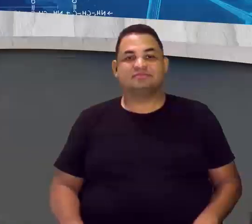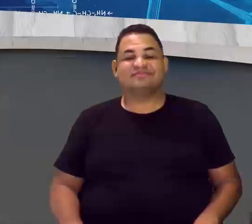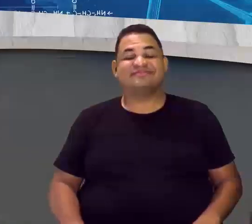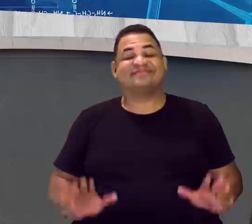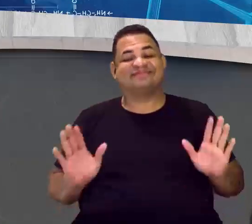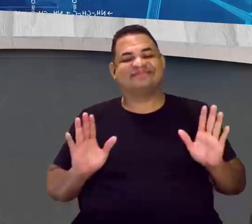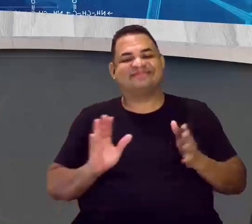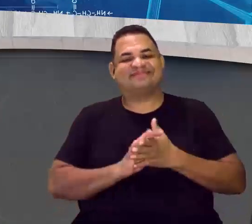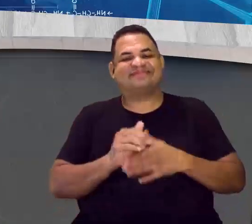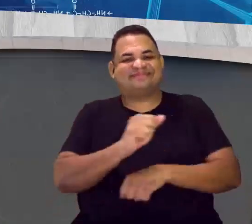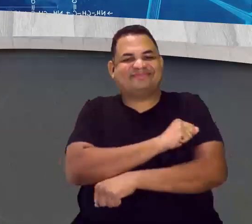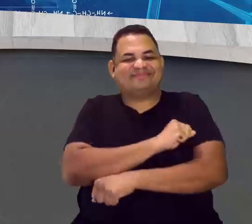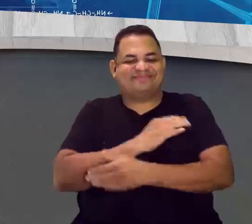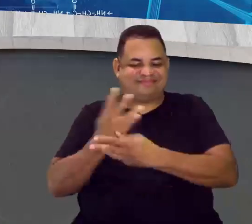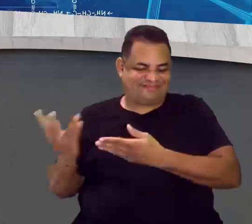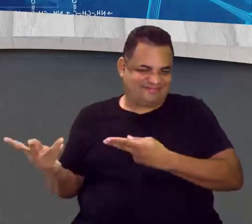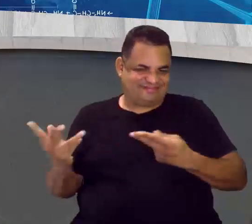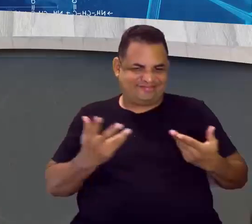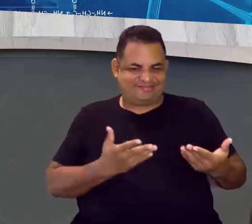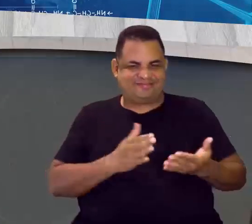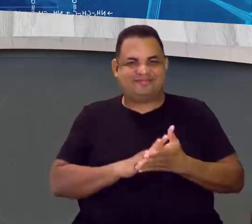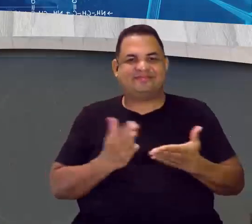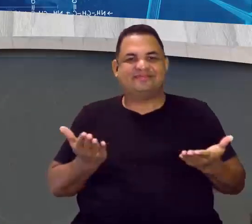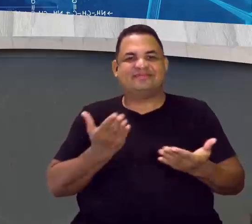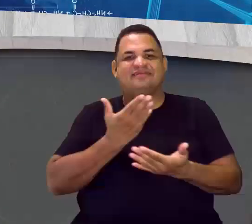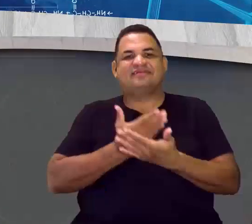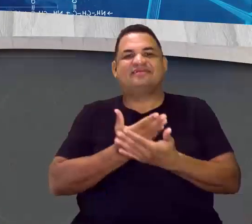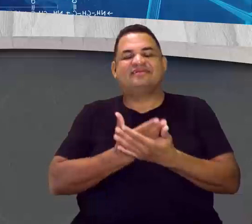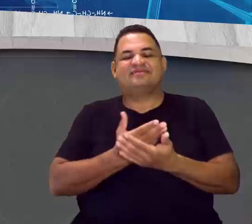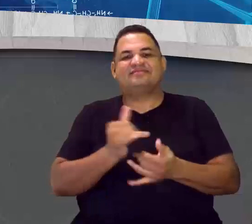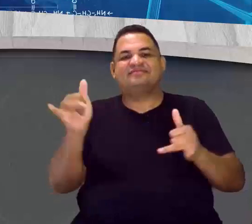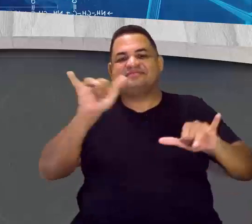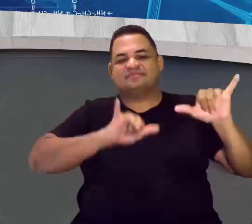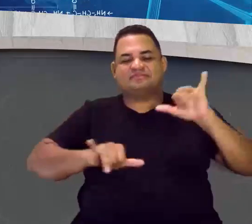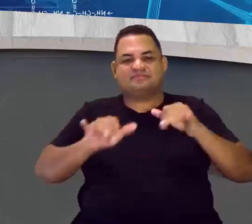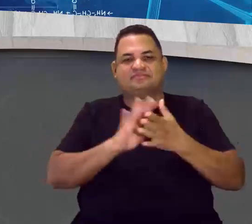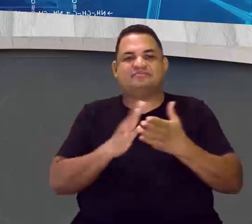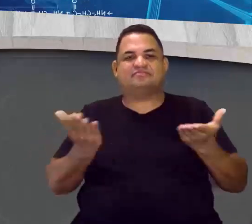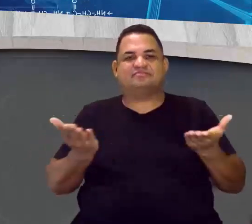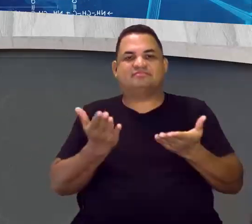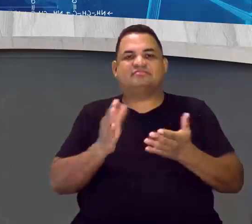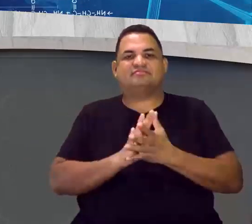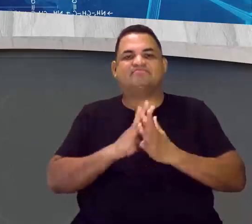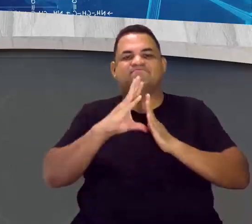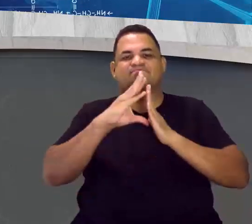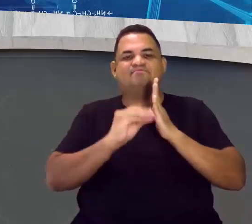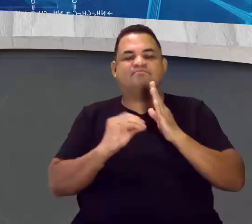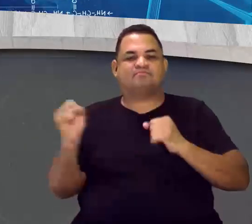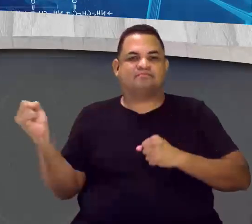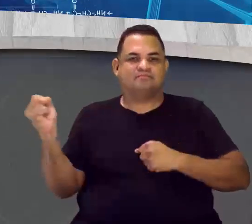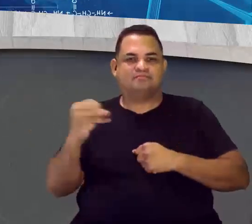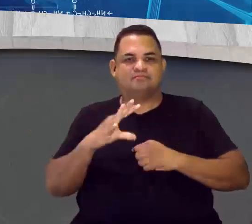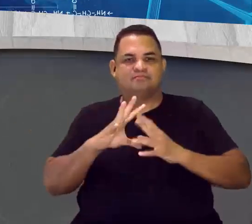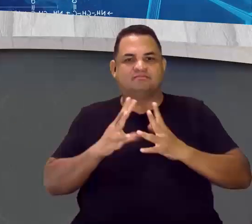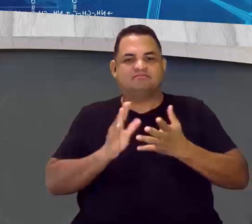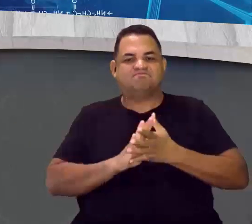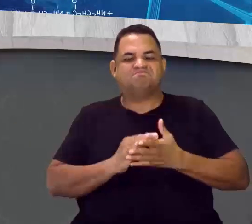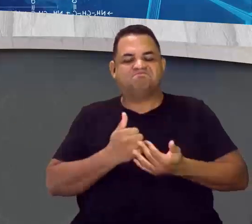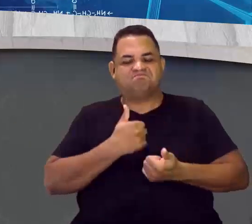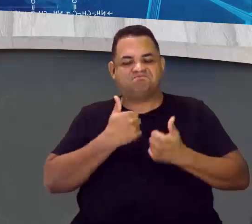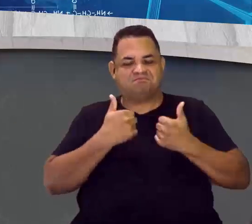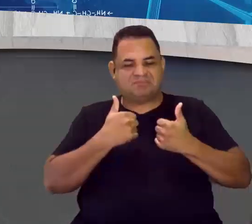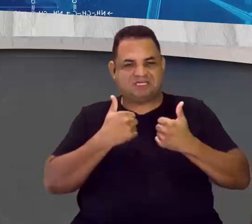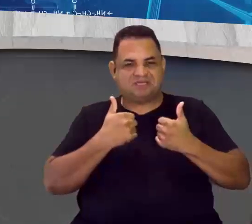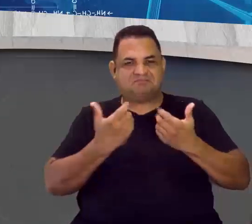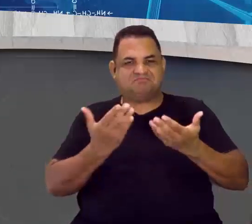Oi, galerinha! Sejam bem-vindos a mais uma aula de Química. E estamos aqui hoje com um conteúdo novo, topíssimo para trabalhar com